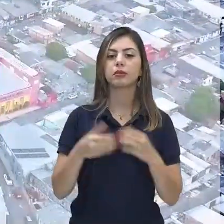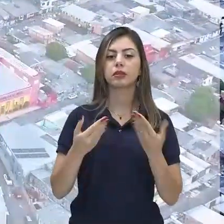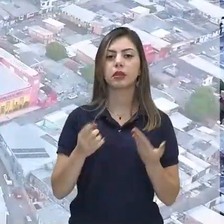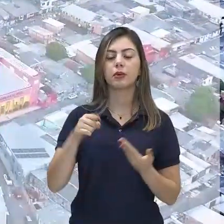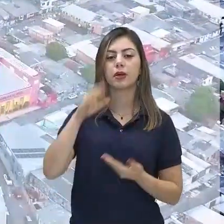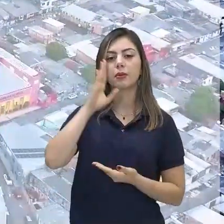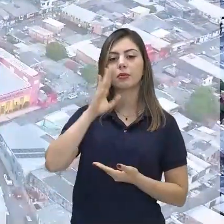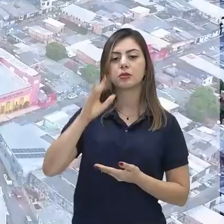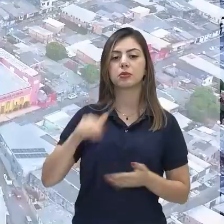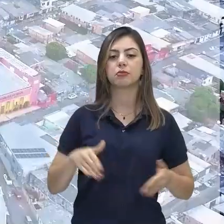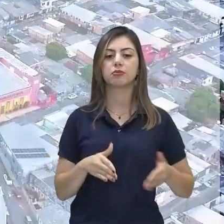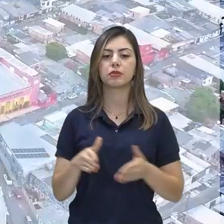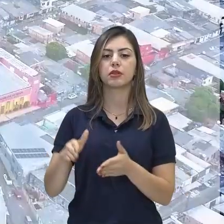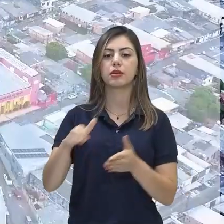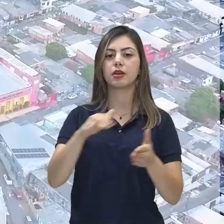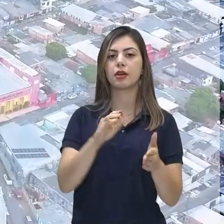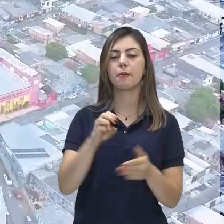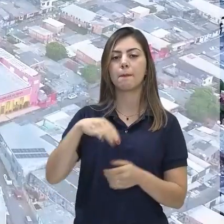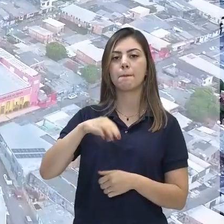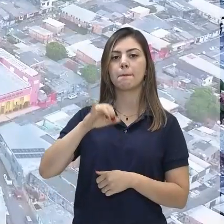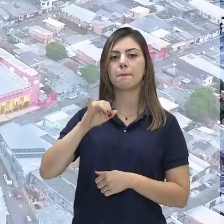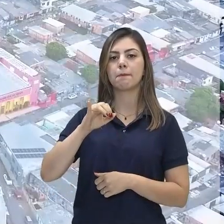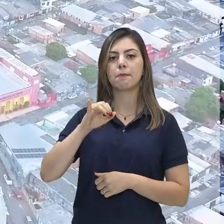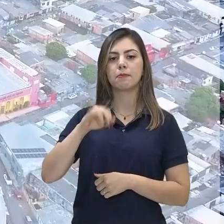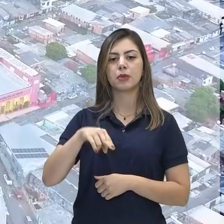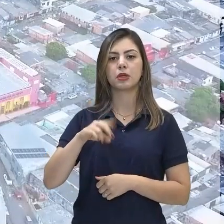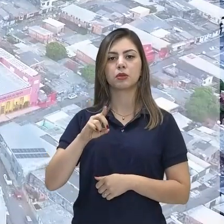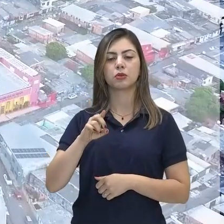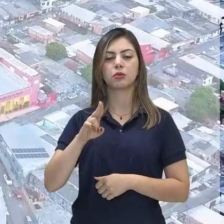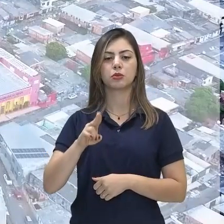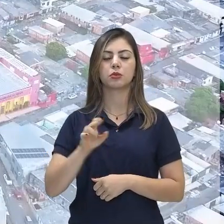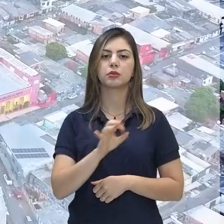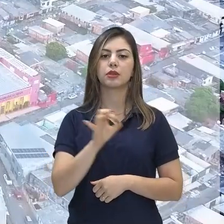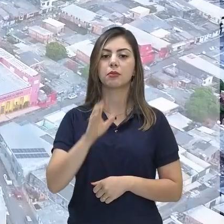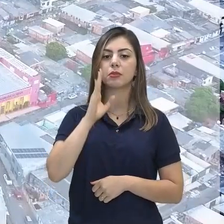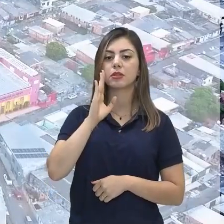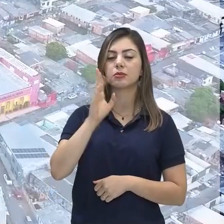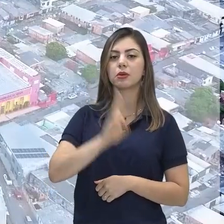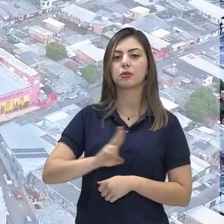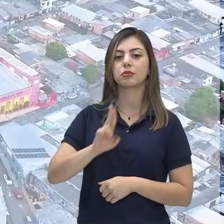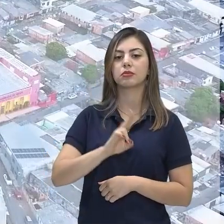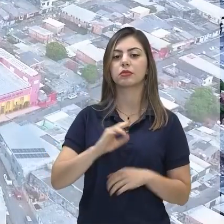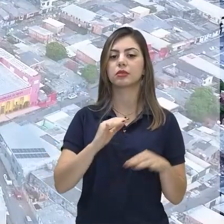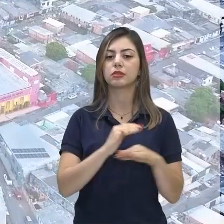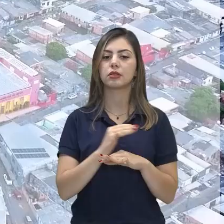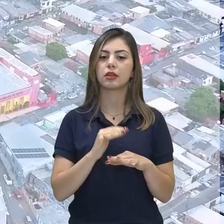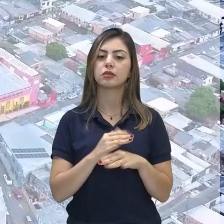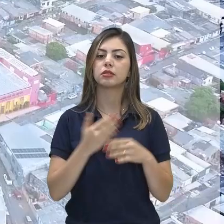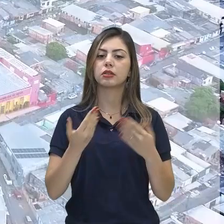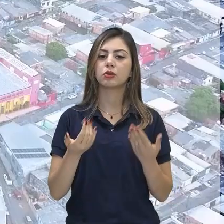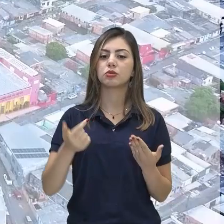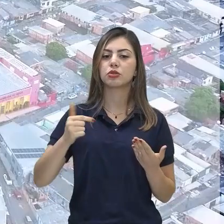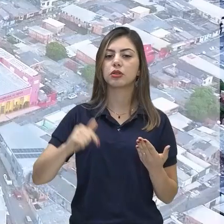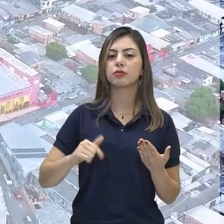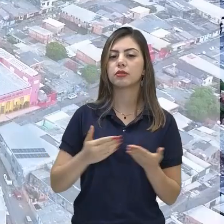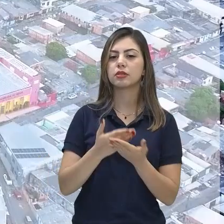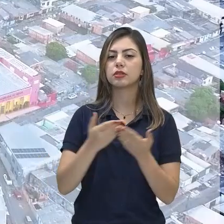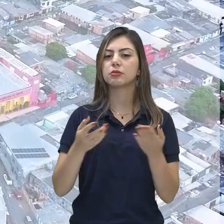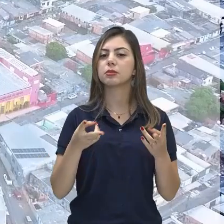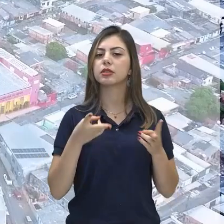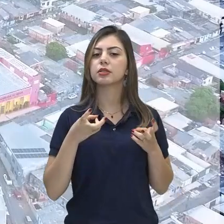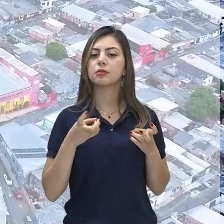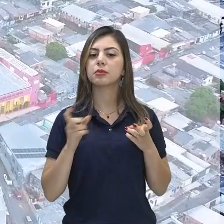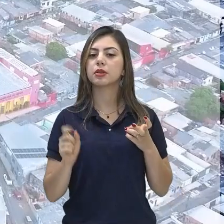dos principais cursos de água da cidade. Aí, novamente, eu tenho uma parada, né, para vocês observarem o